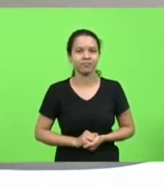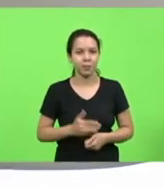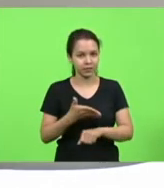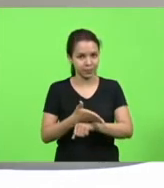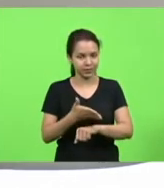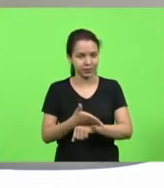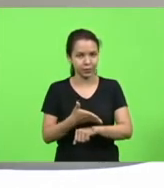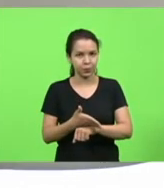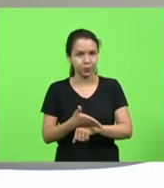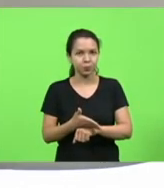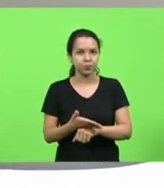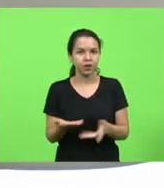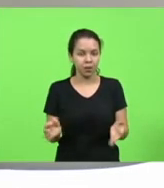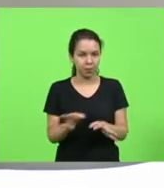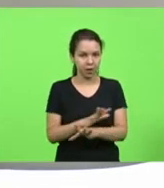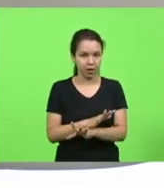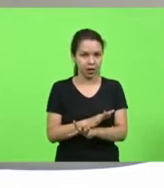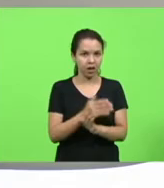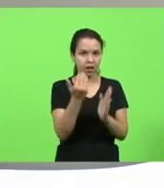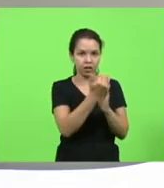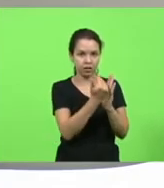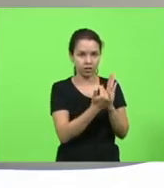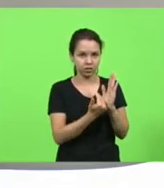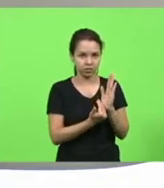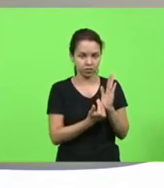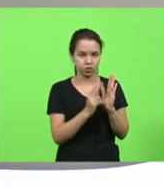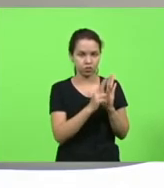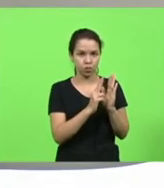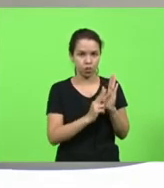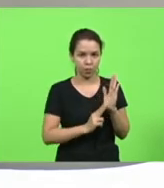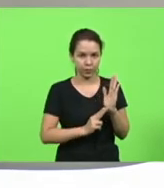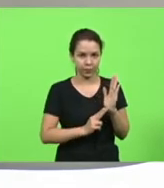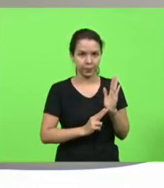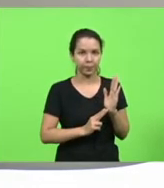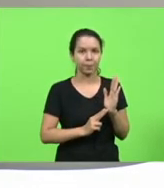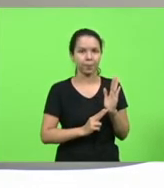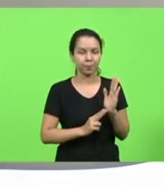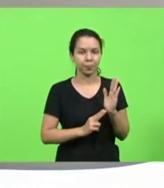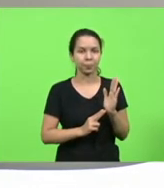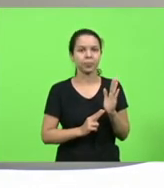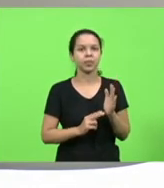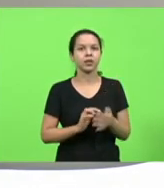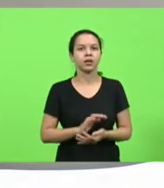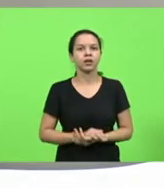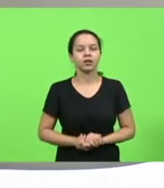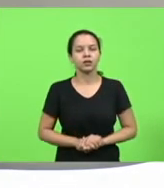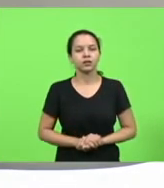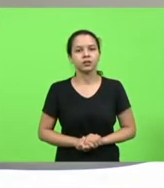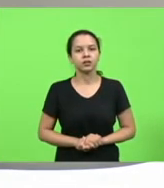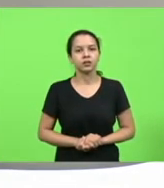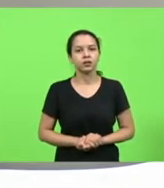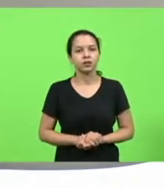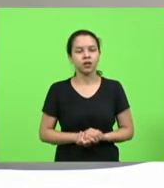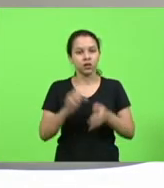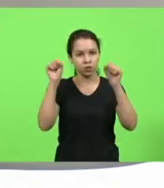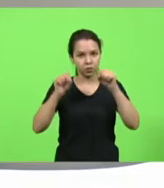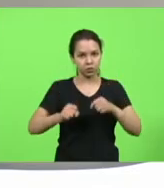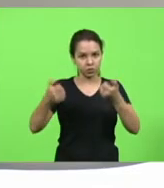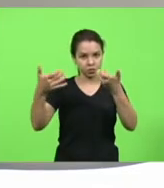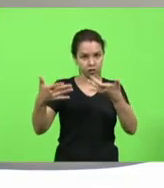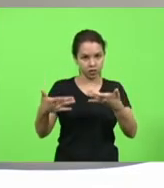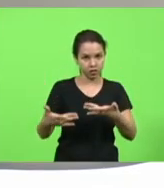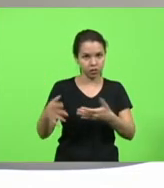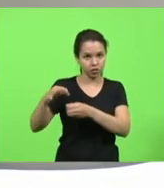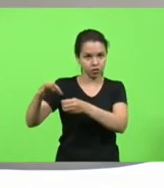Encerrando a lista de pessoas que vêm dar seu depoimento das diversas